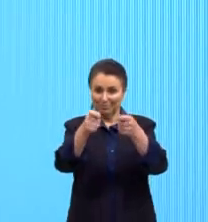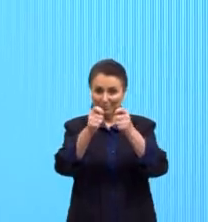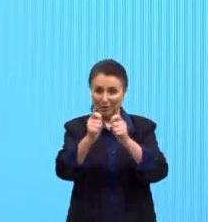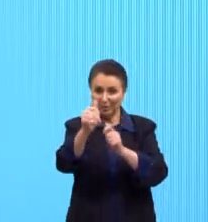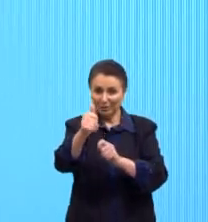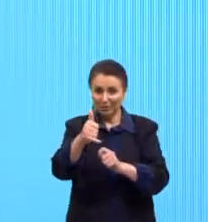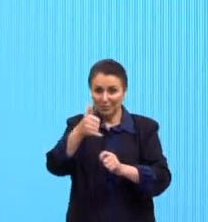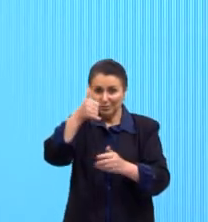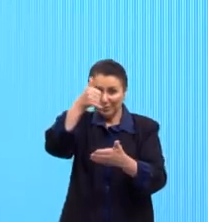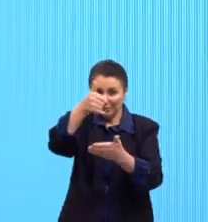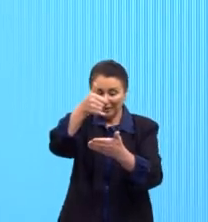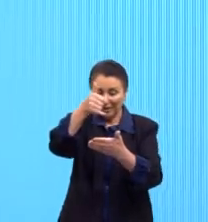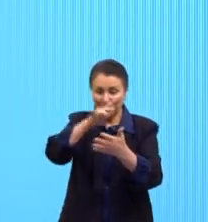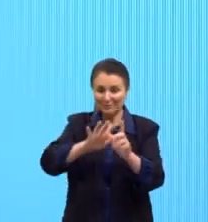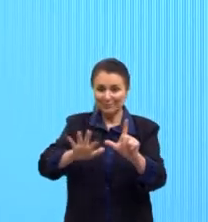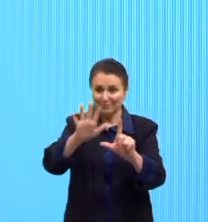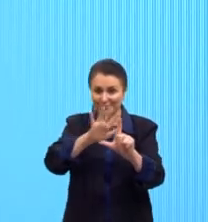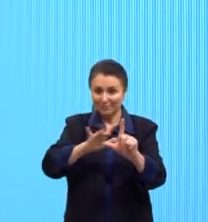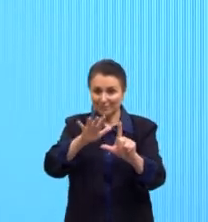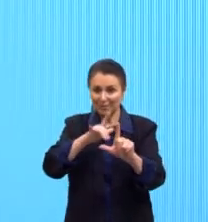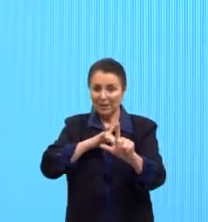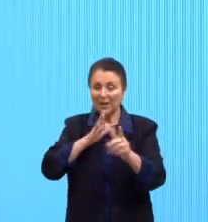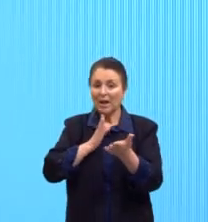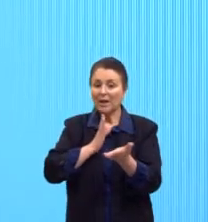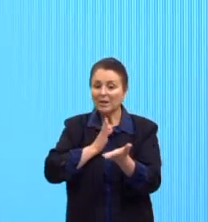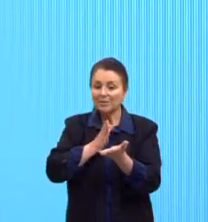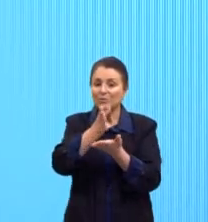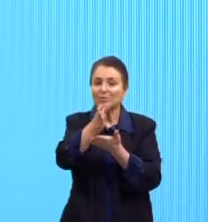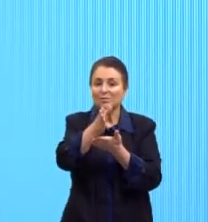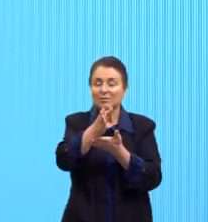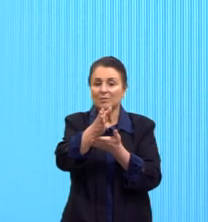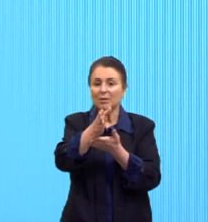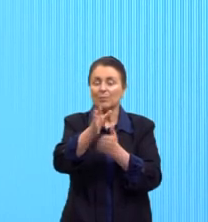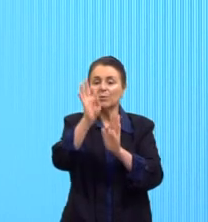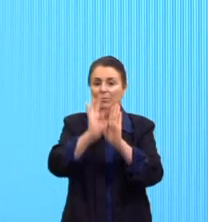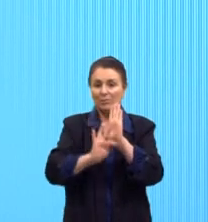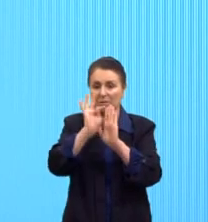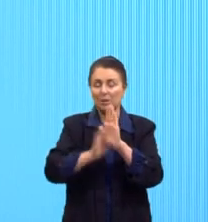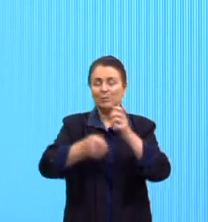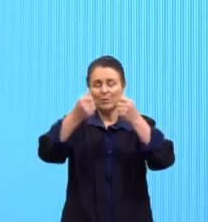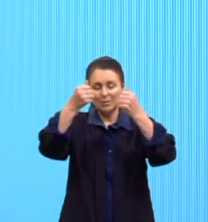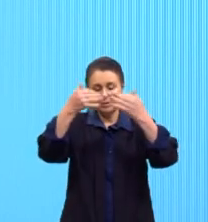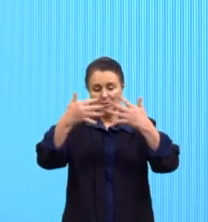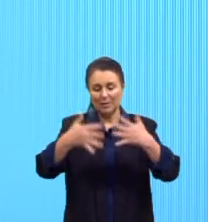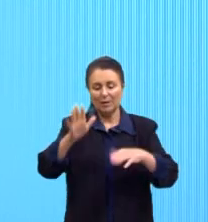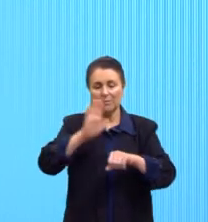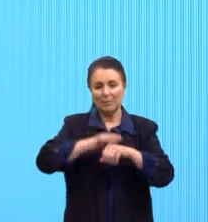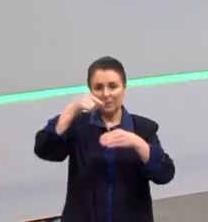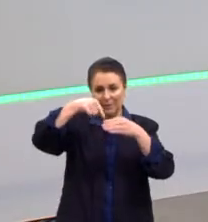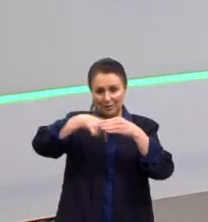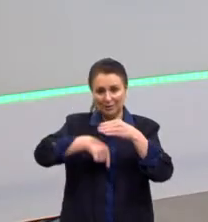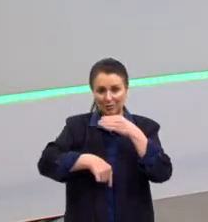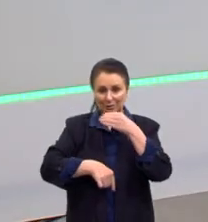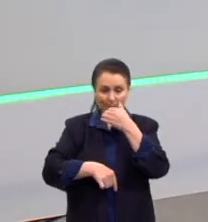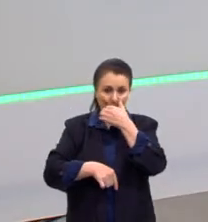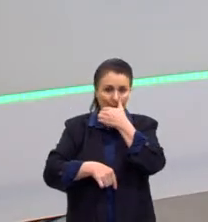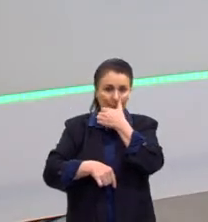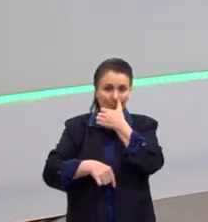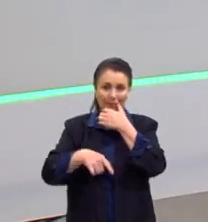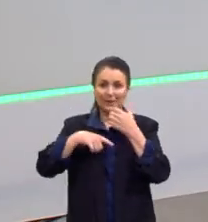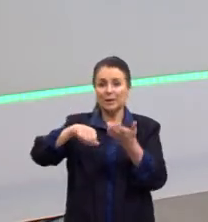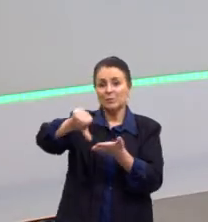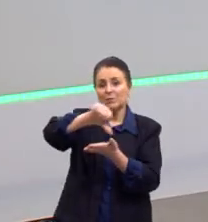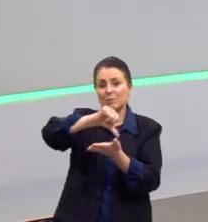aí e vai Me direcionar para um para um texto sobre isso E aí eu trago justamente esses